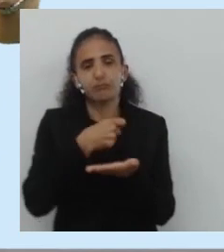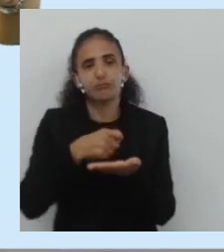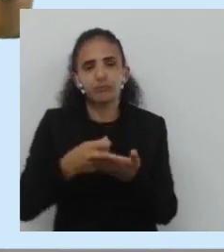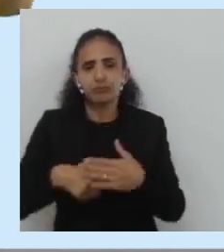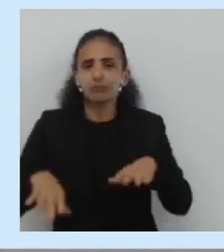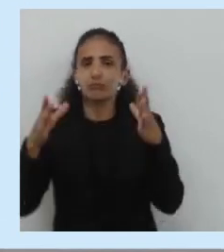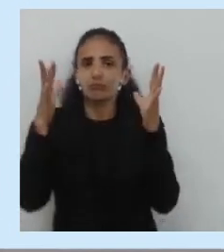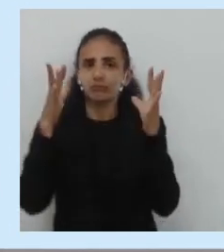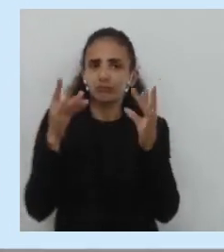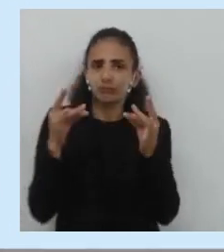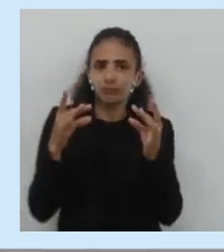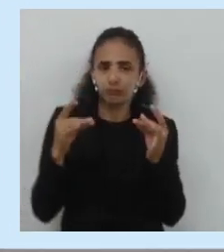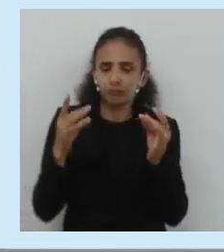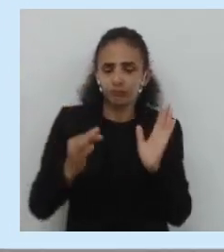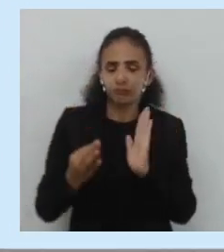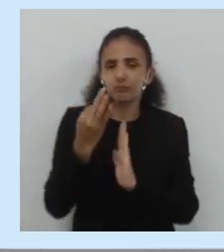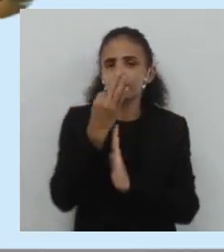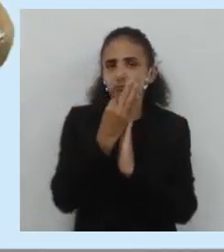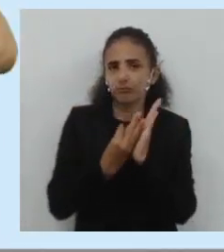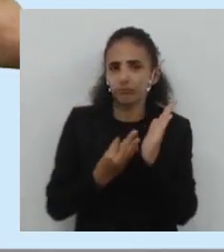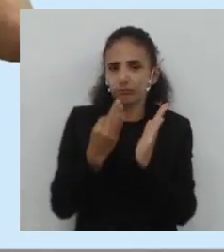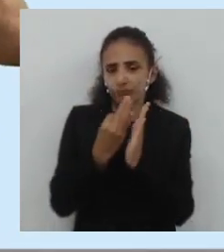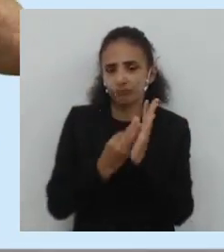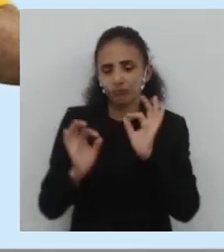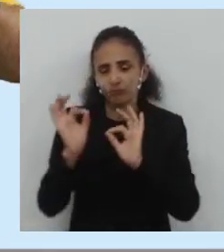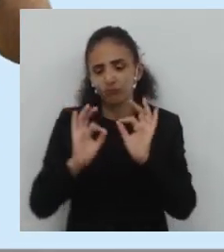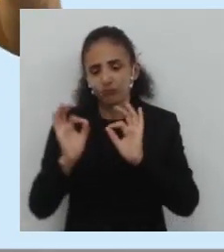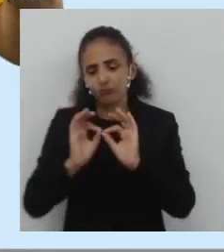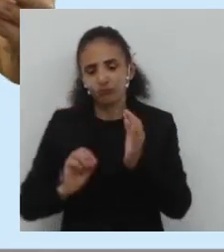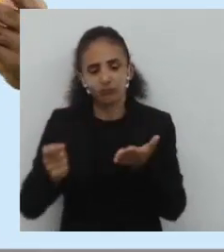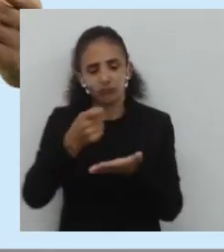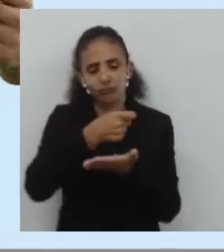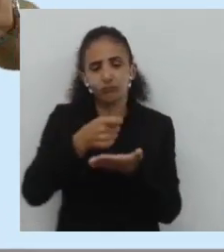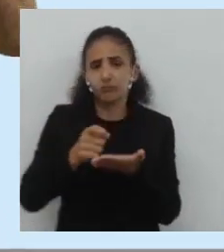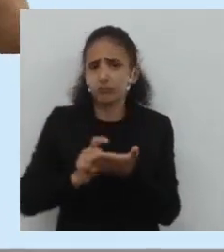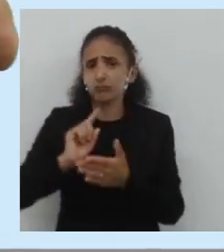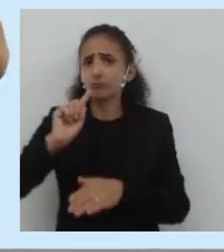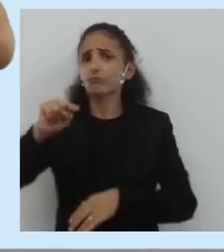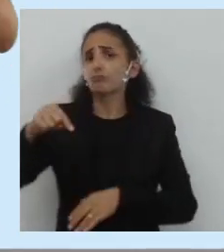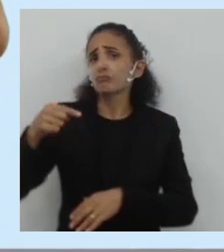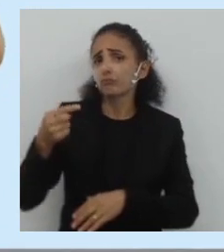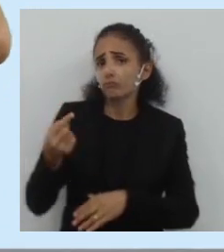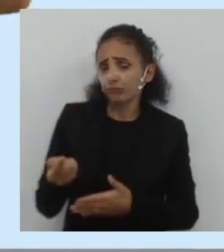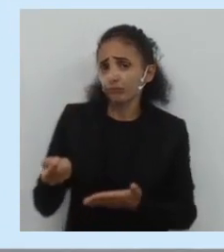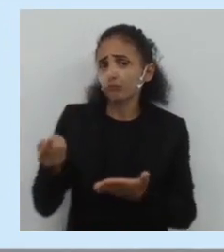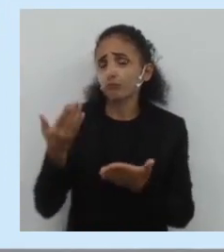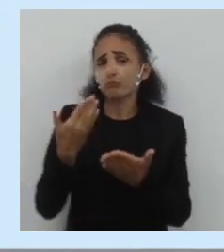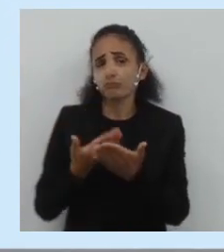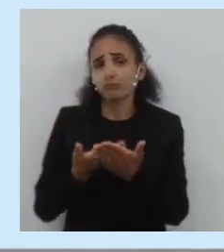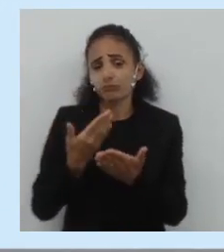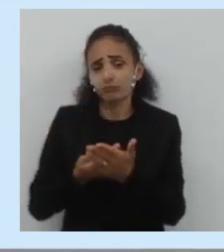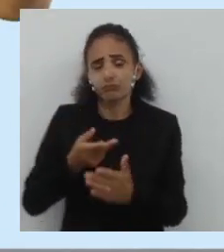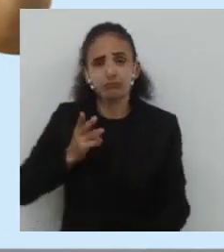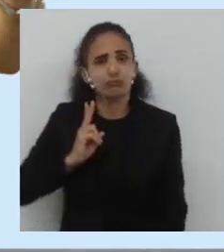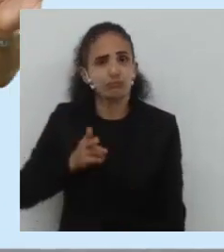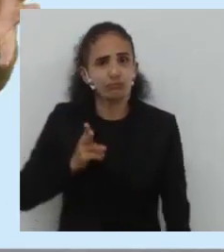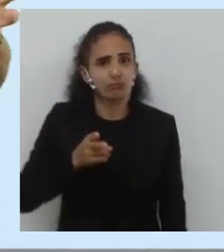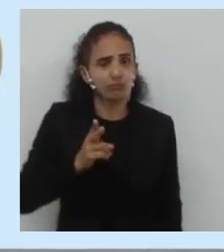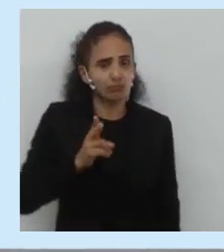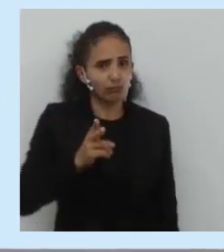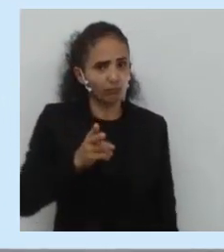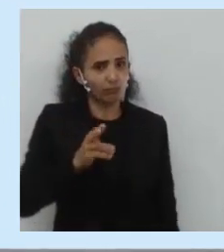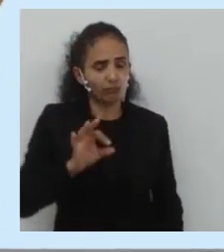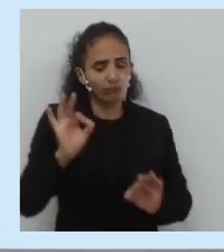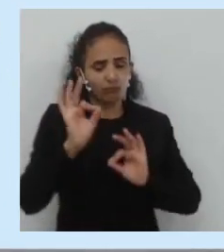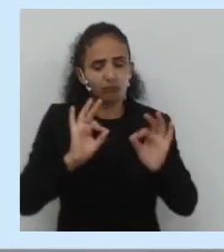notas sobre um determinado texto, como eu falei, oral ou escrito, depois vocês vão ter que pegar aqueles